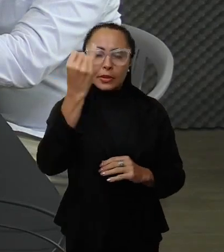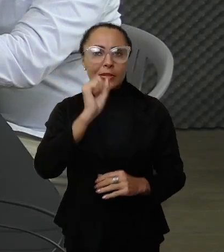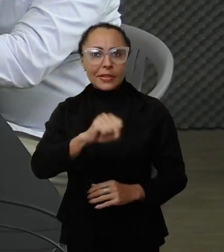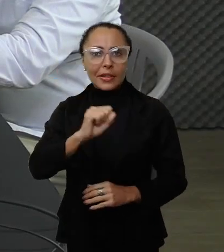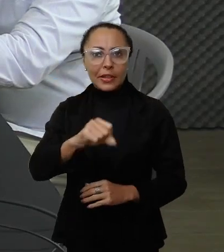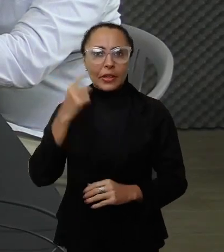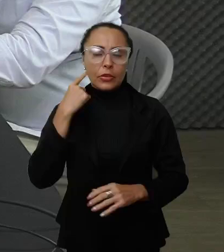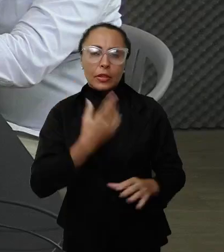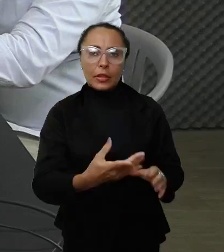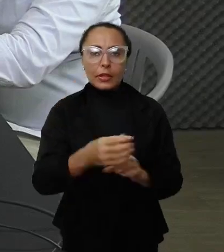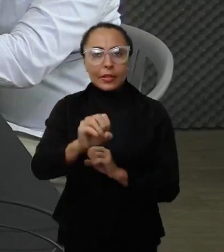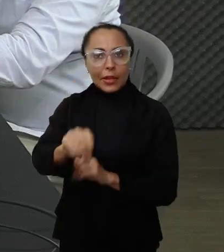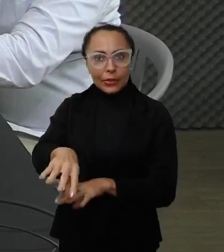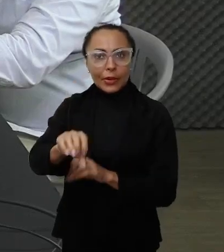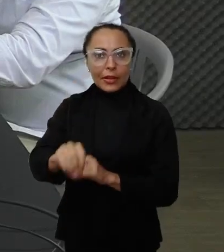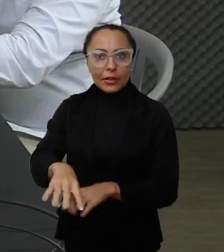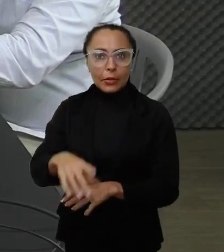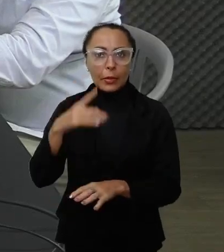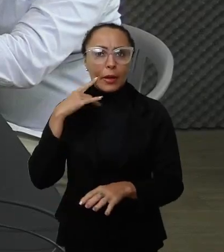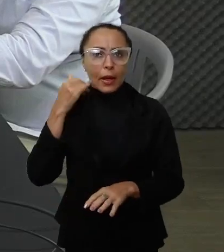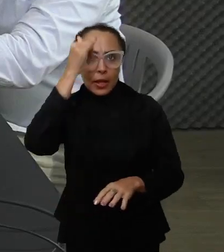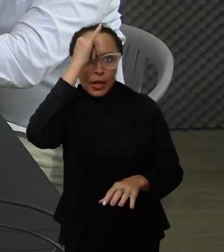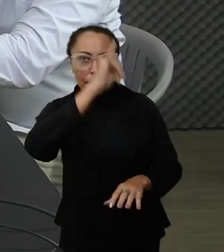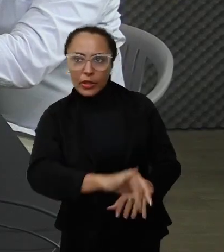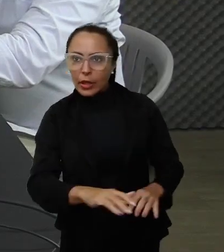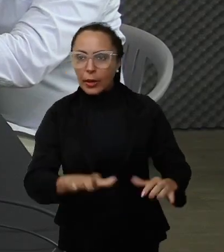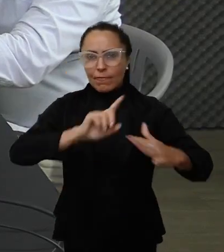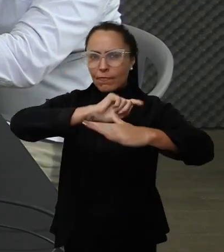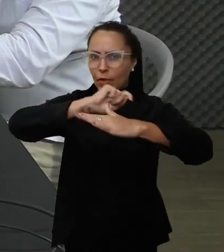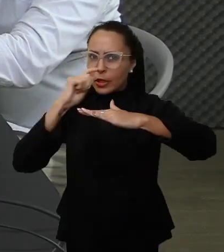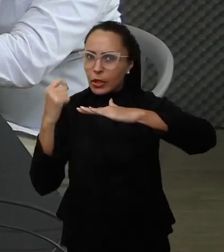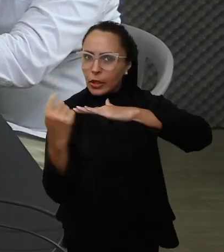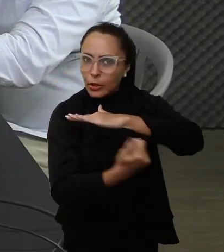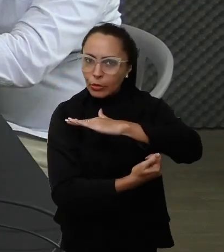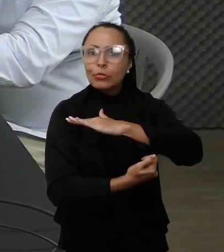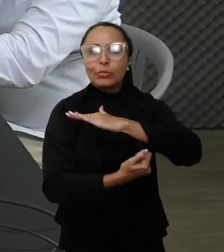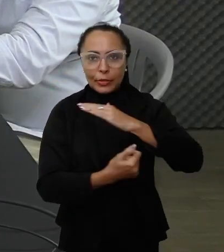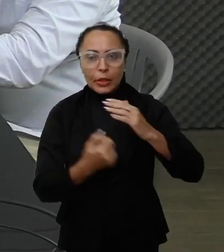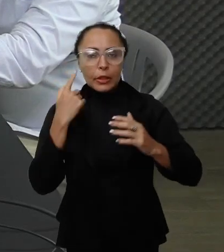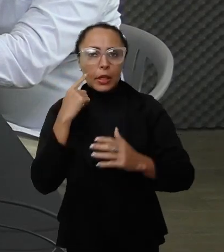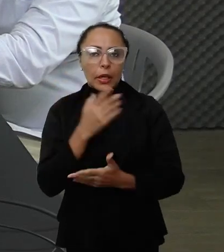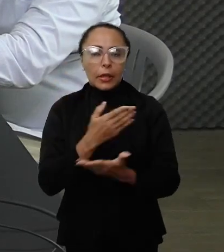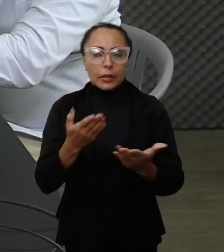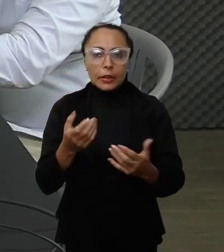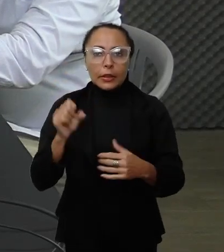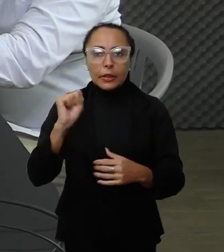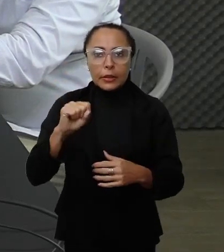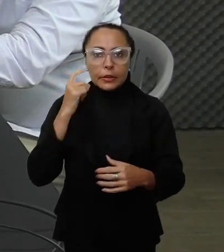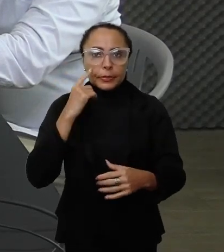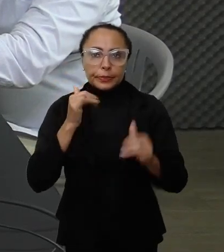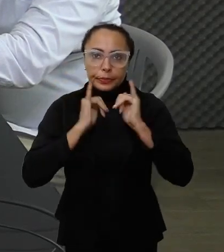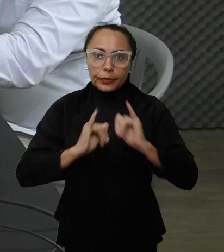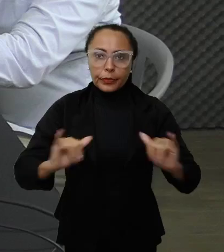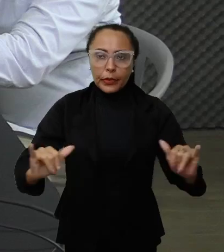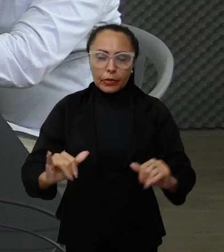de educar, para evitar fake news. Está tão em voga, né, a sim. questão das fake news, das notícias